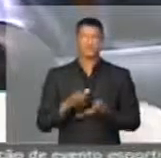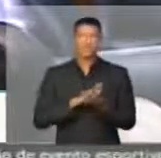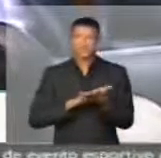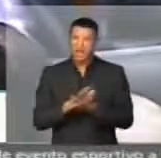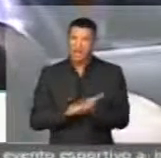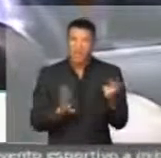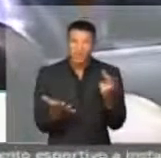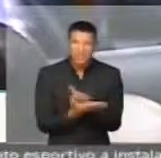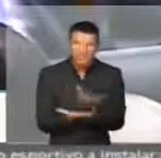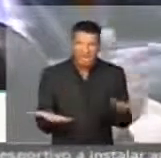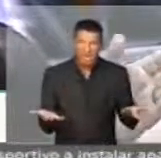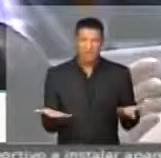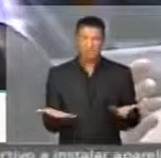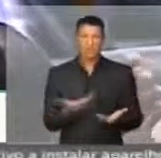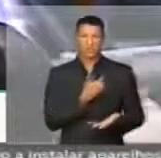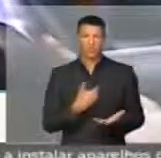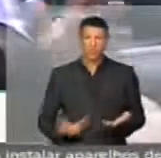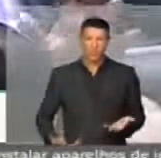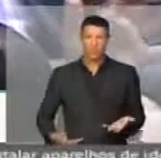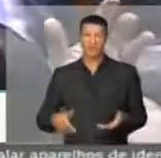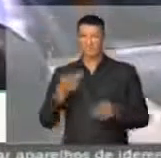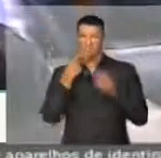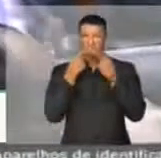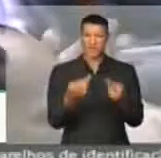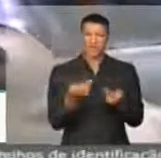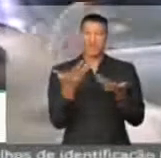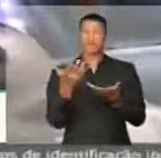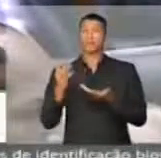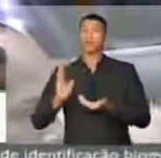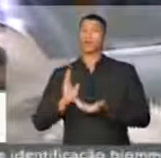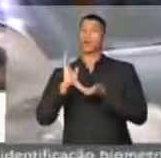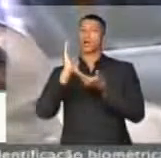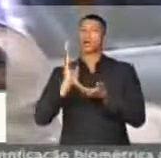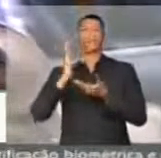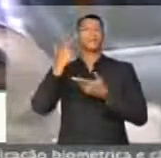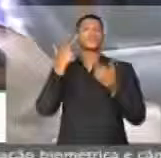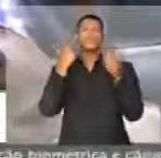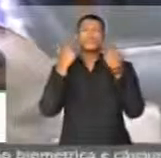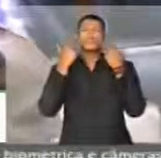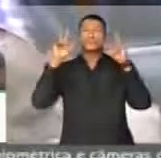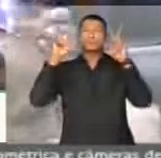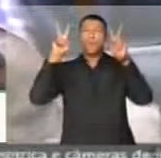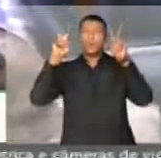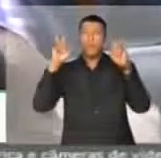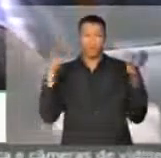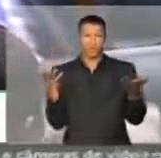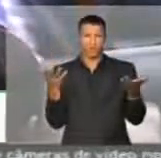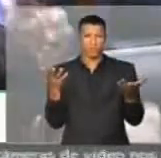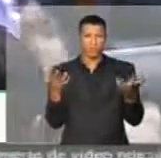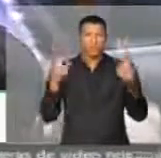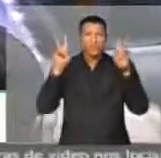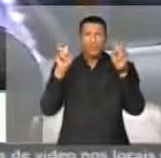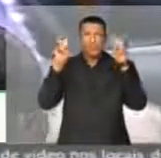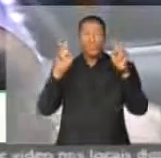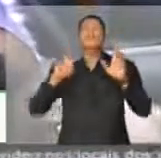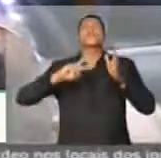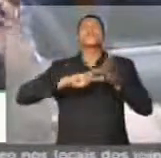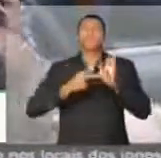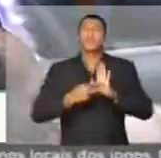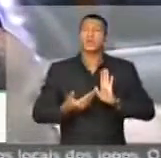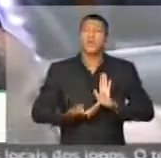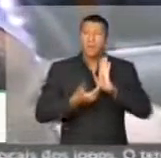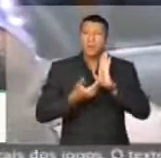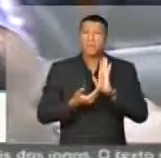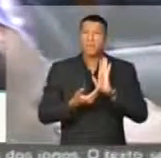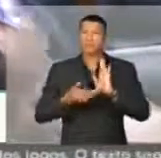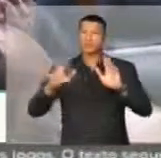estivesse acontecendo, o governo vem dizer que queremos a Câmara normal. Ora, normal significa uma Câmara